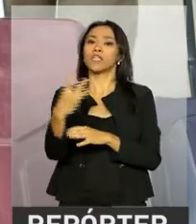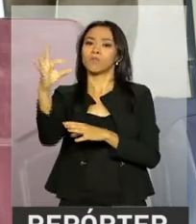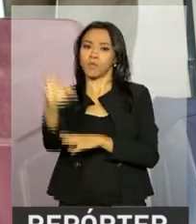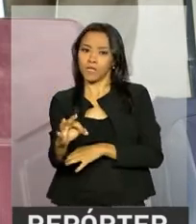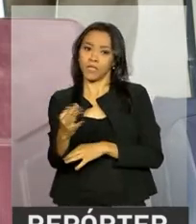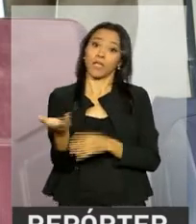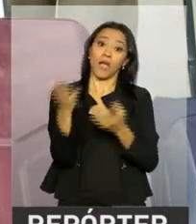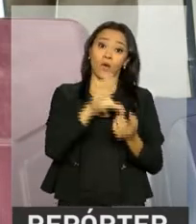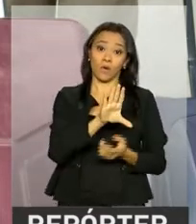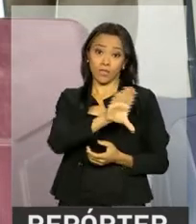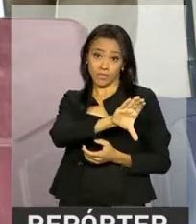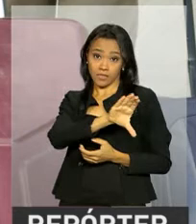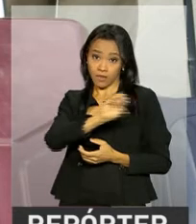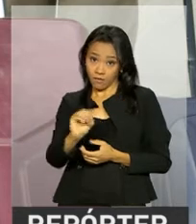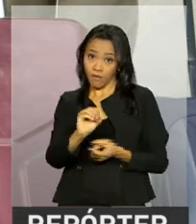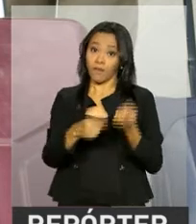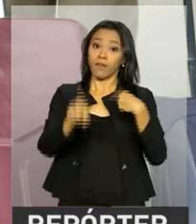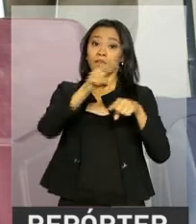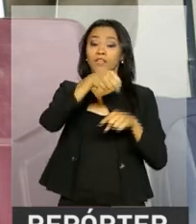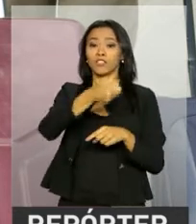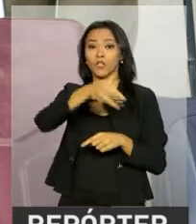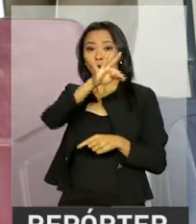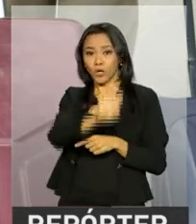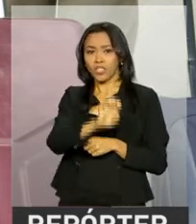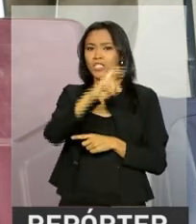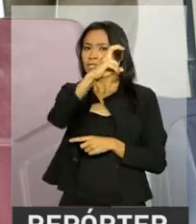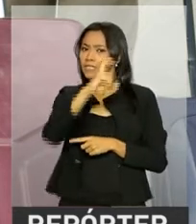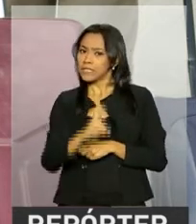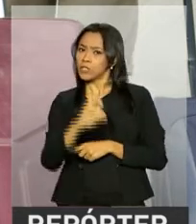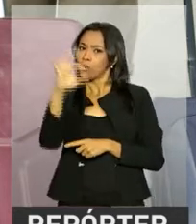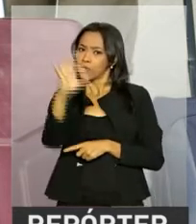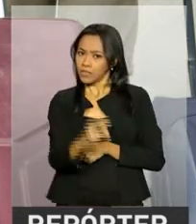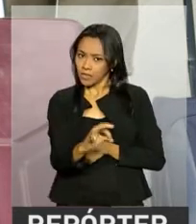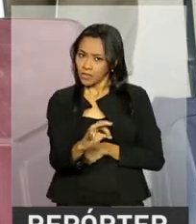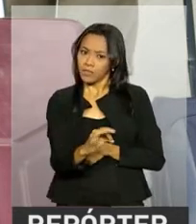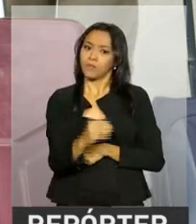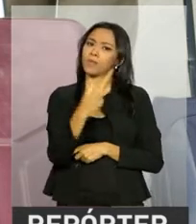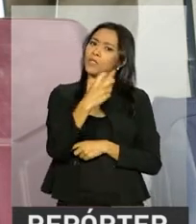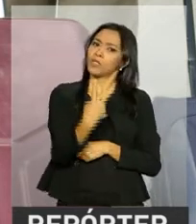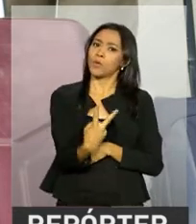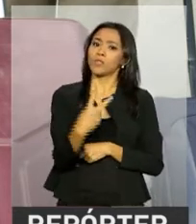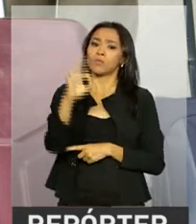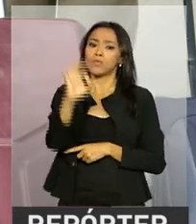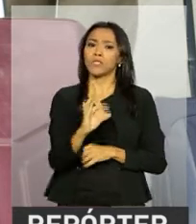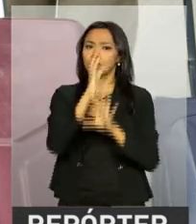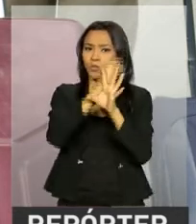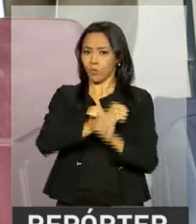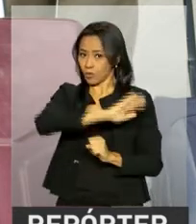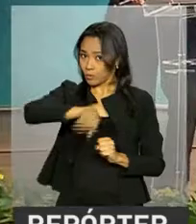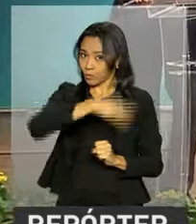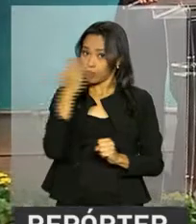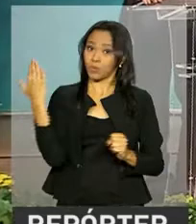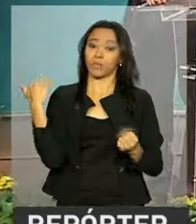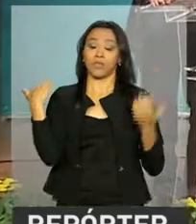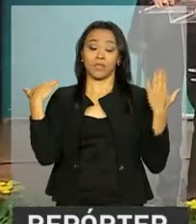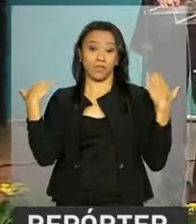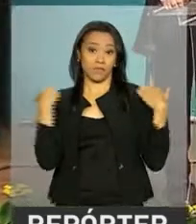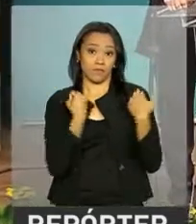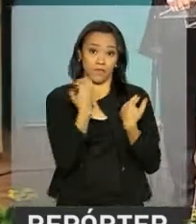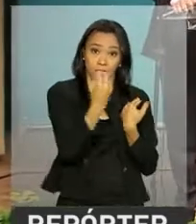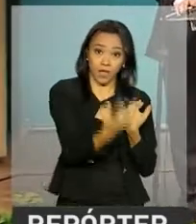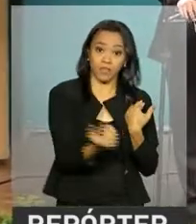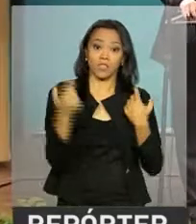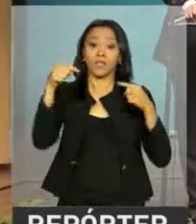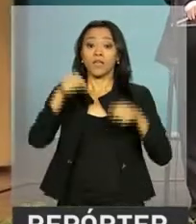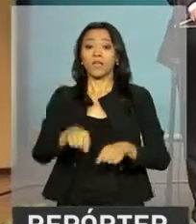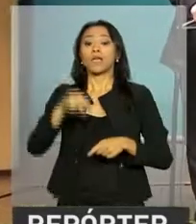centro-oeste e norte representa 1 5% e 2% do total das viagens em maceió o